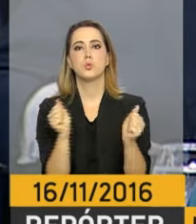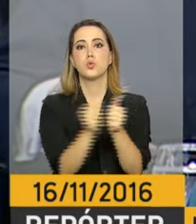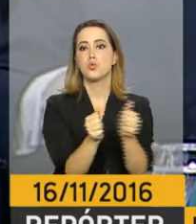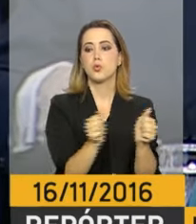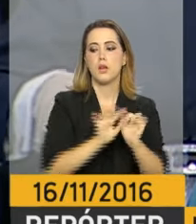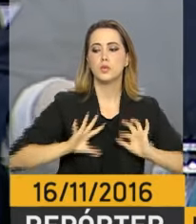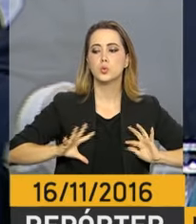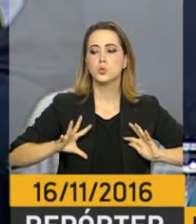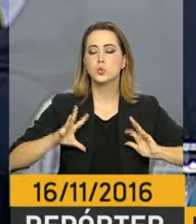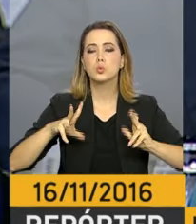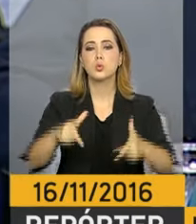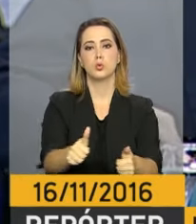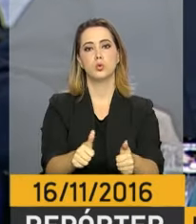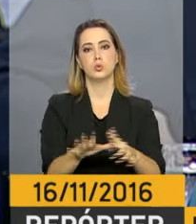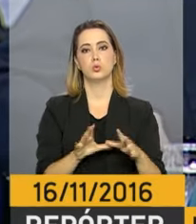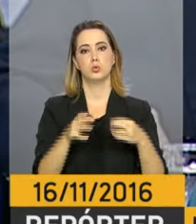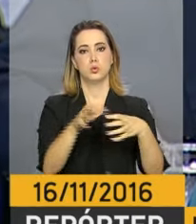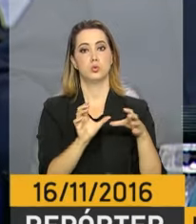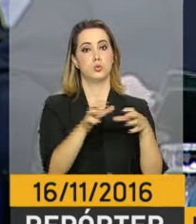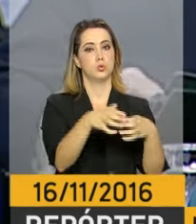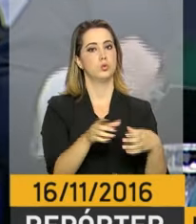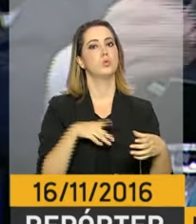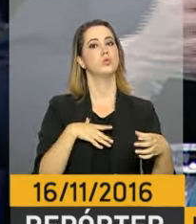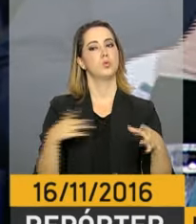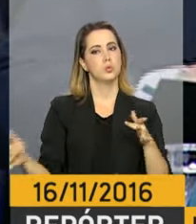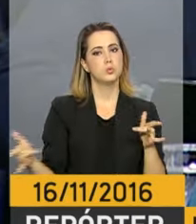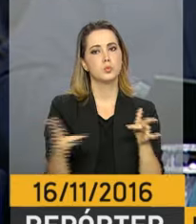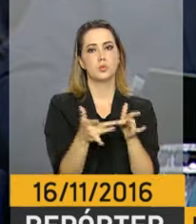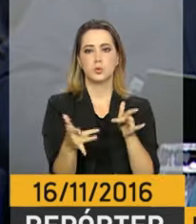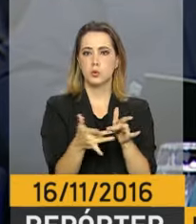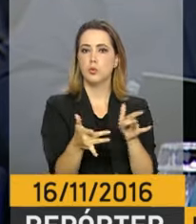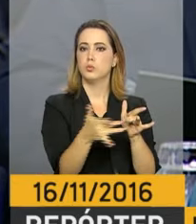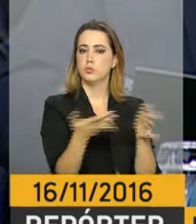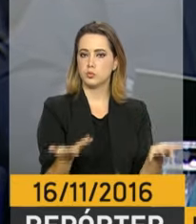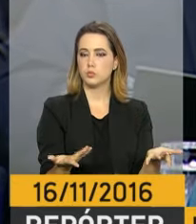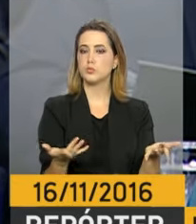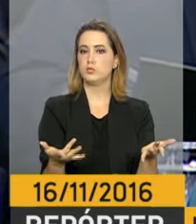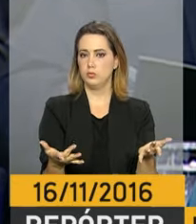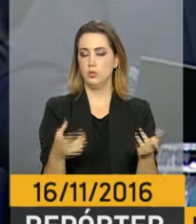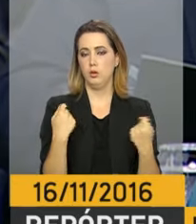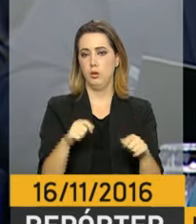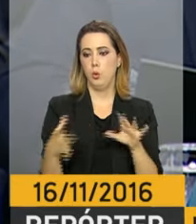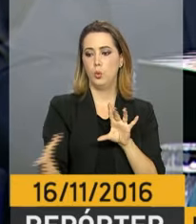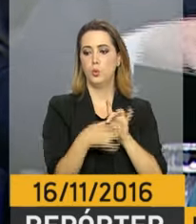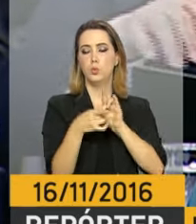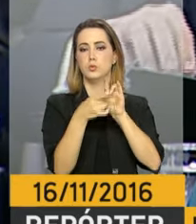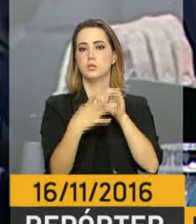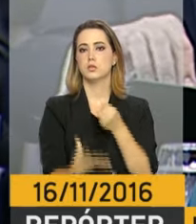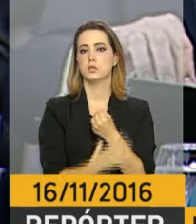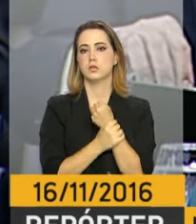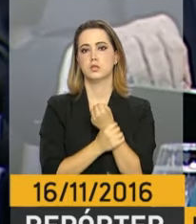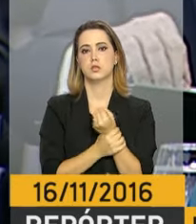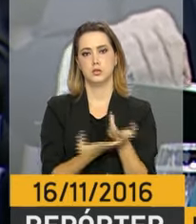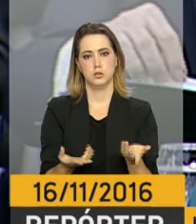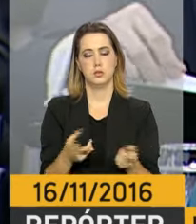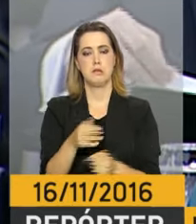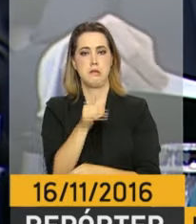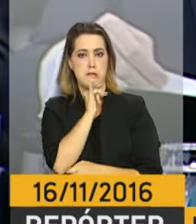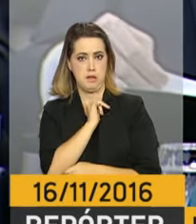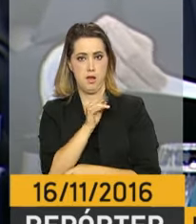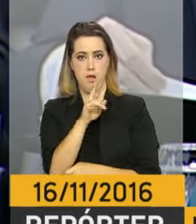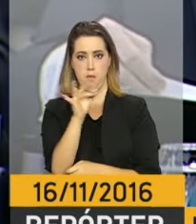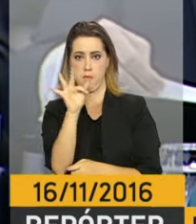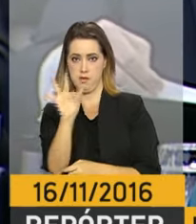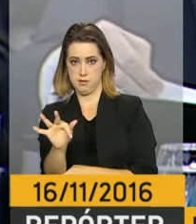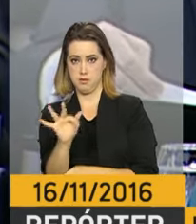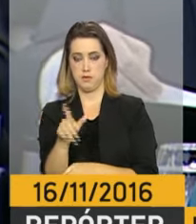os órgãos vinculados direta ou indiretamente à segurança pública tal como a Receita Federal tal